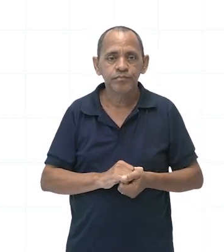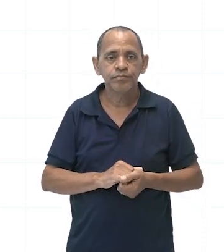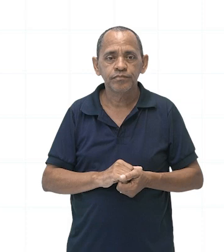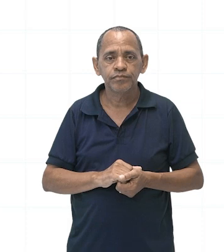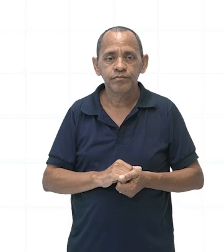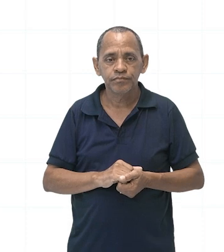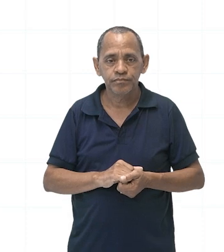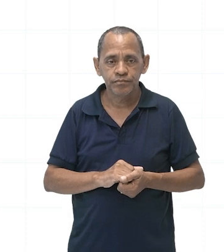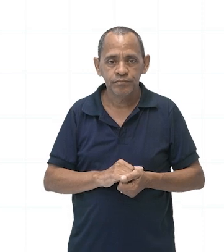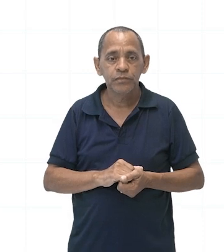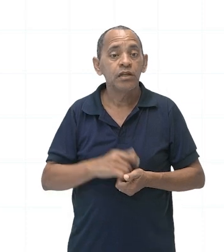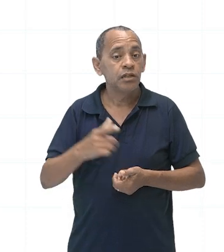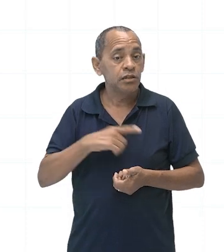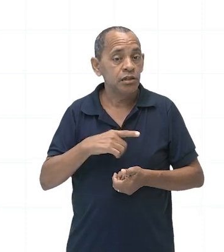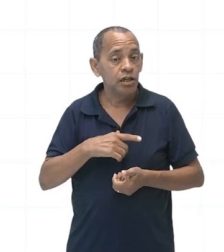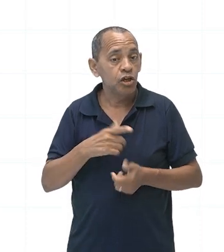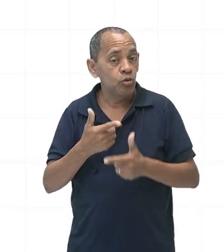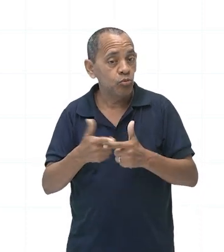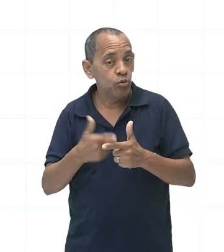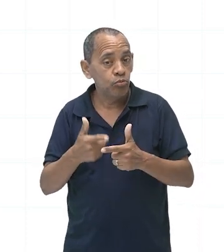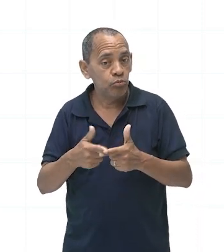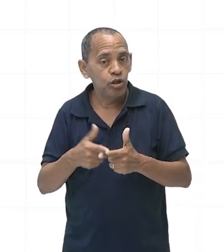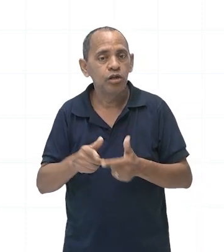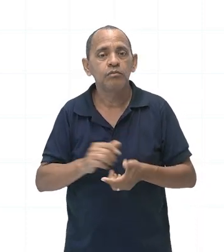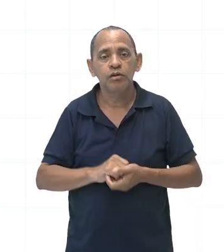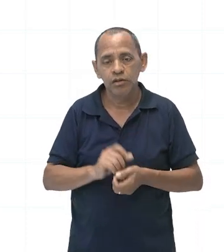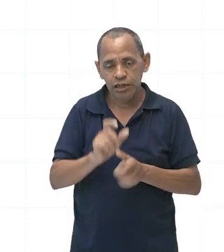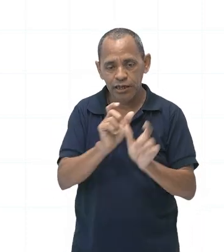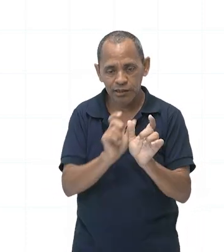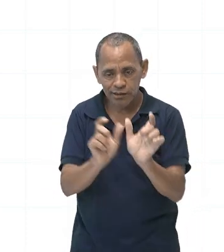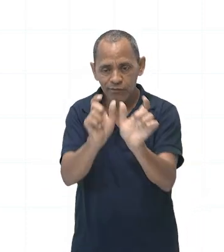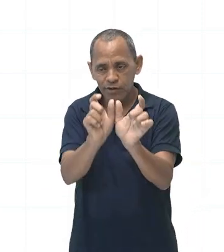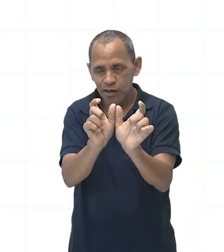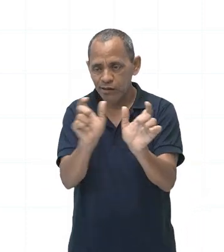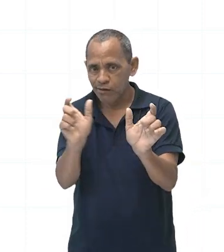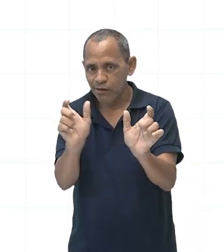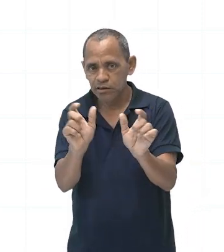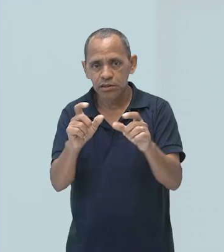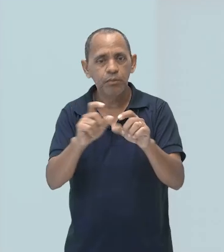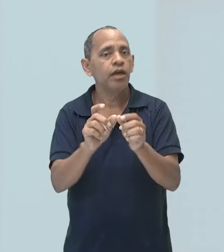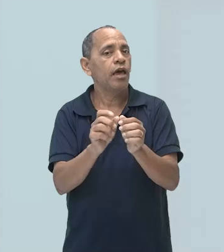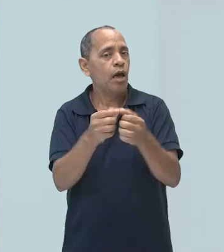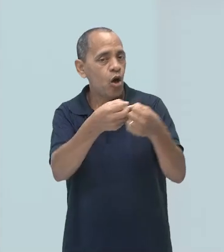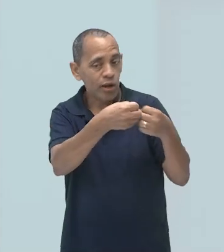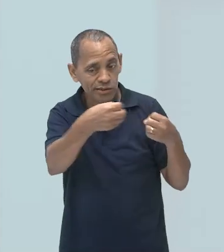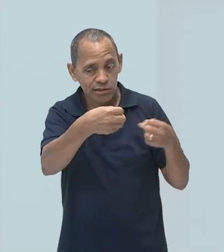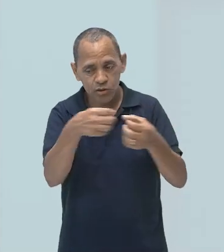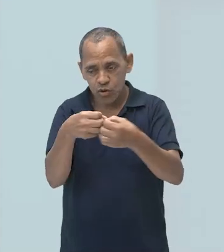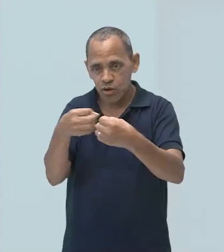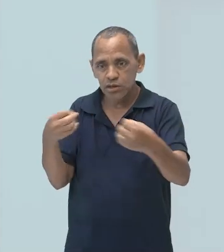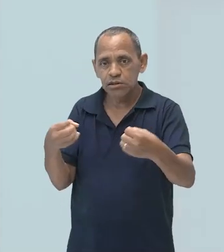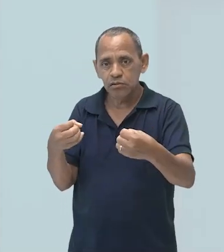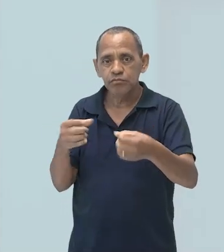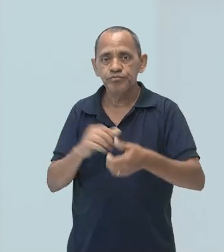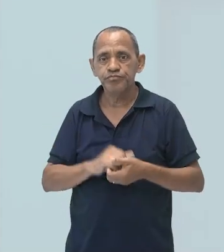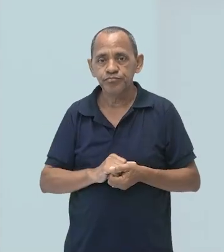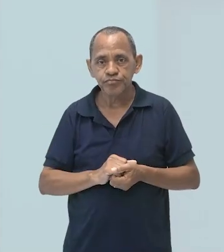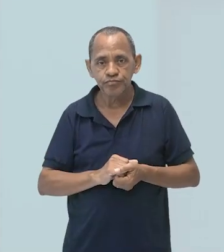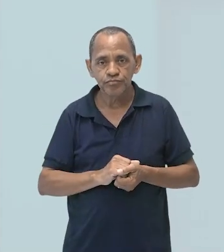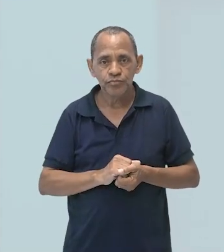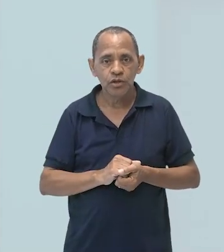na comunicação, porque só vai fazer sentido com o sentido da primeira. Essas são as orações. Nós temos